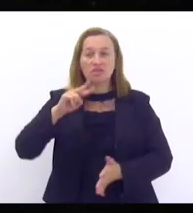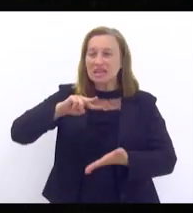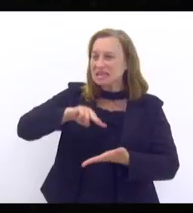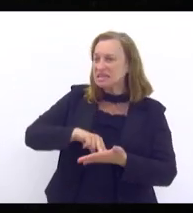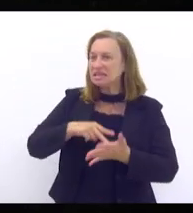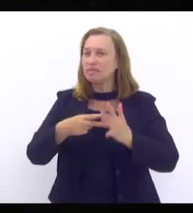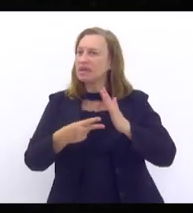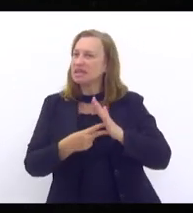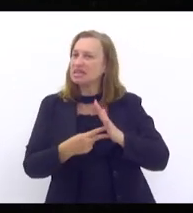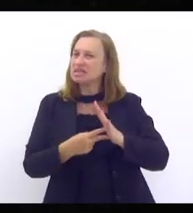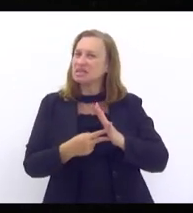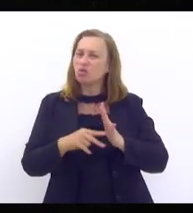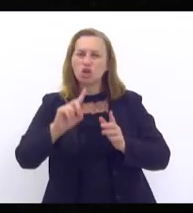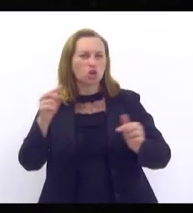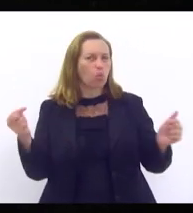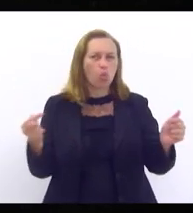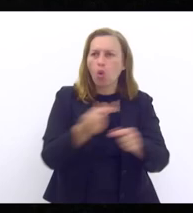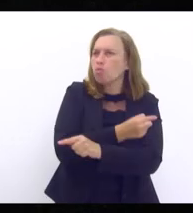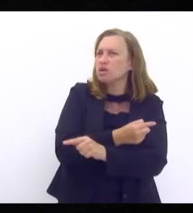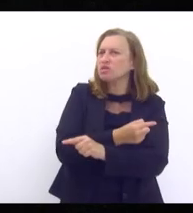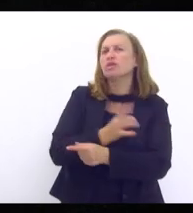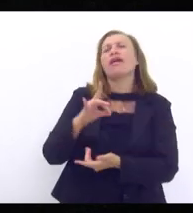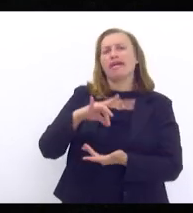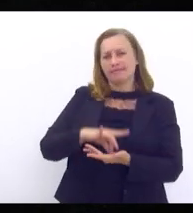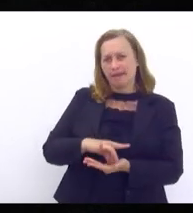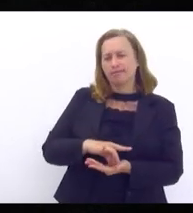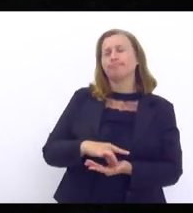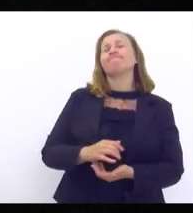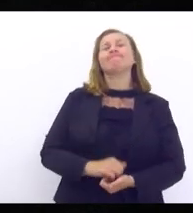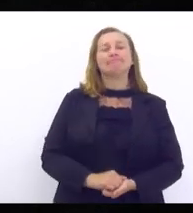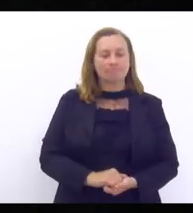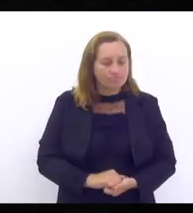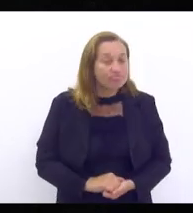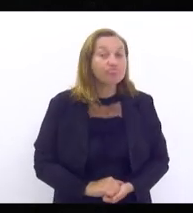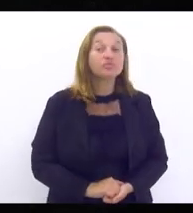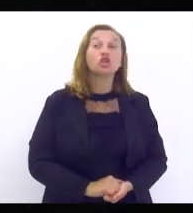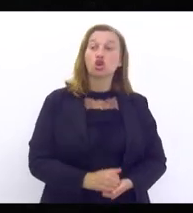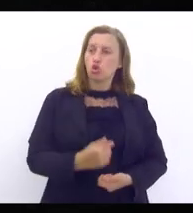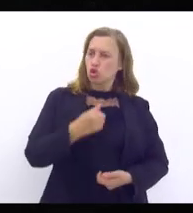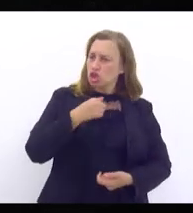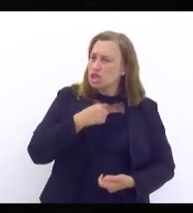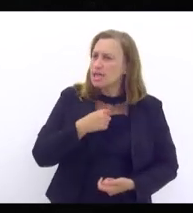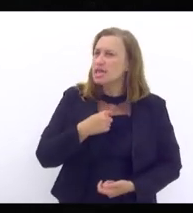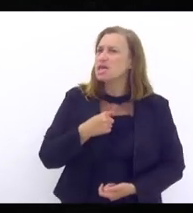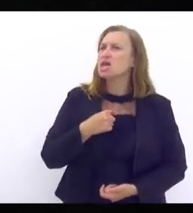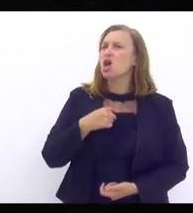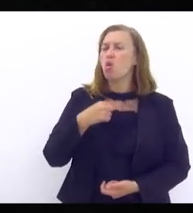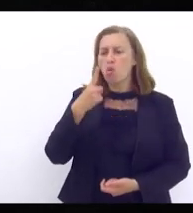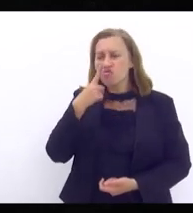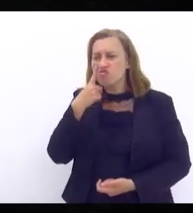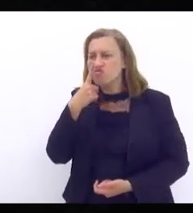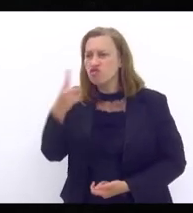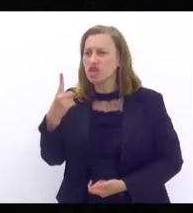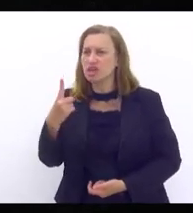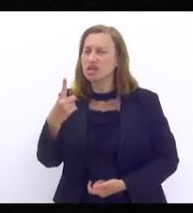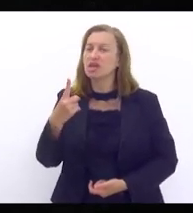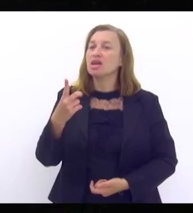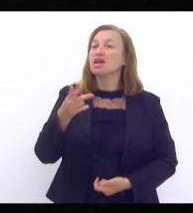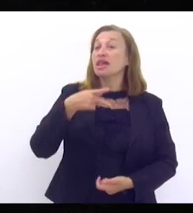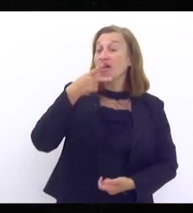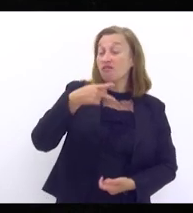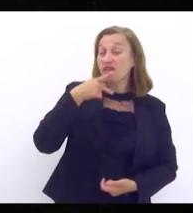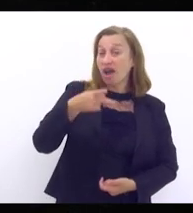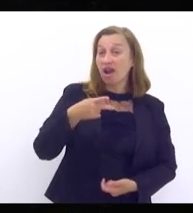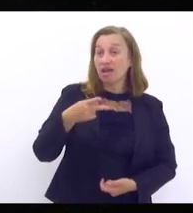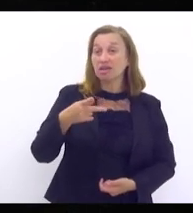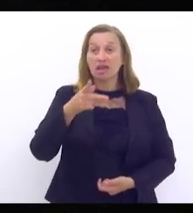interpretações que não correspondem à realidade. O que eu fiz questão de assistir na fala da